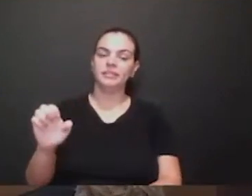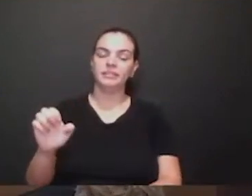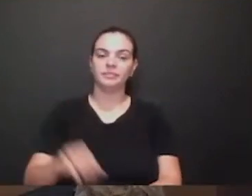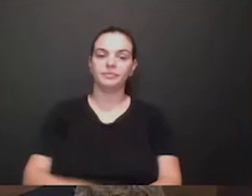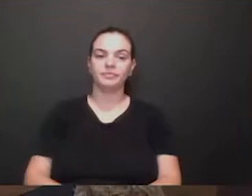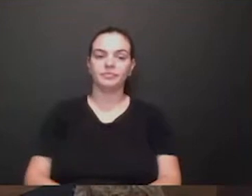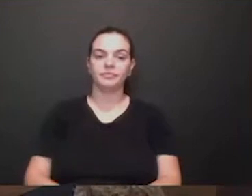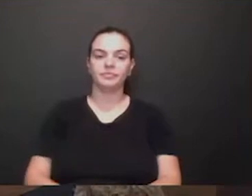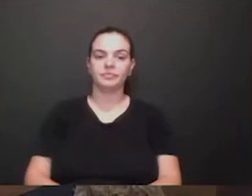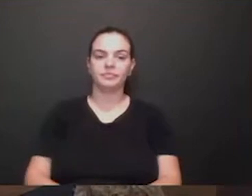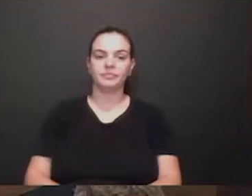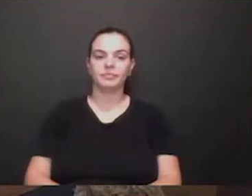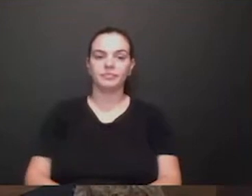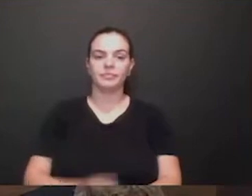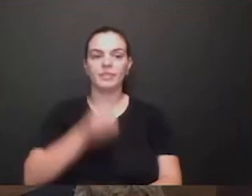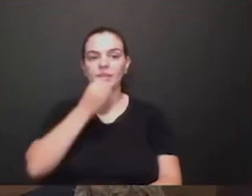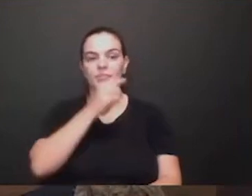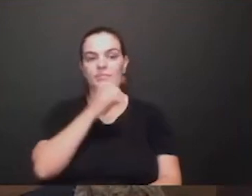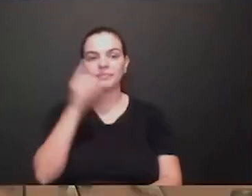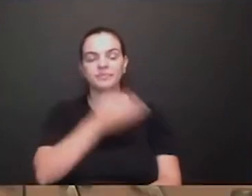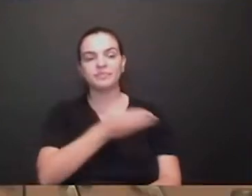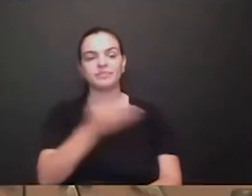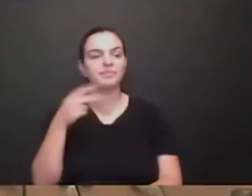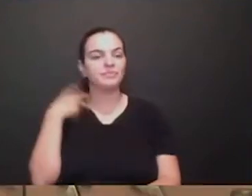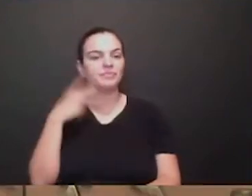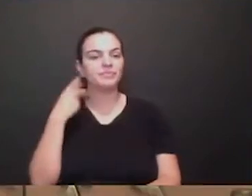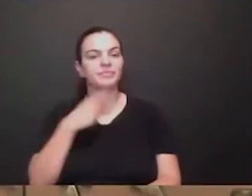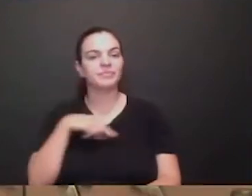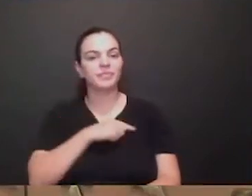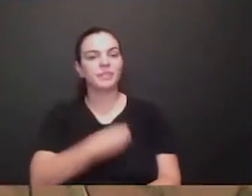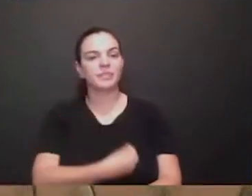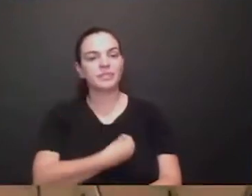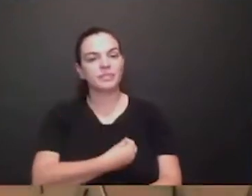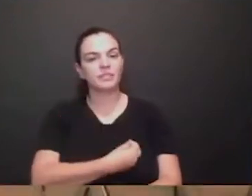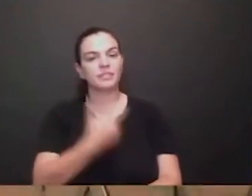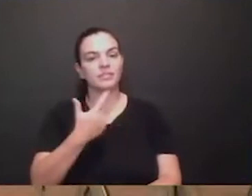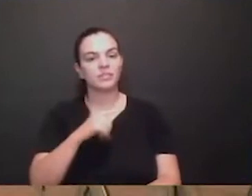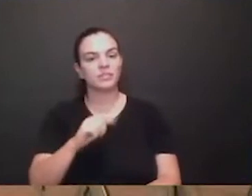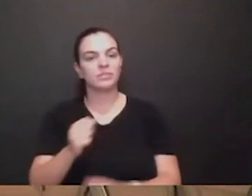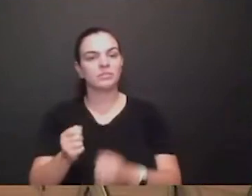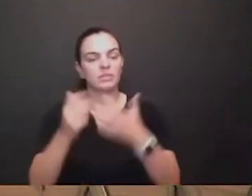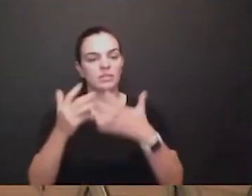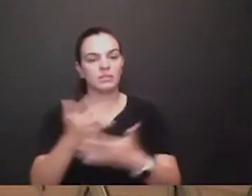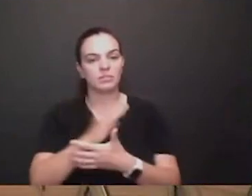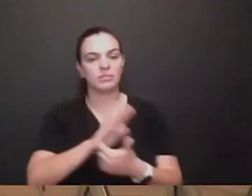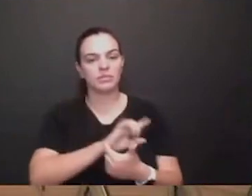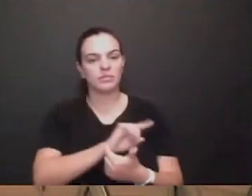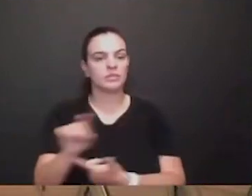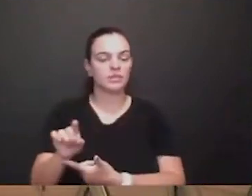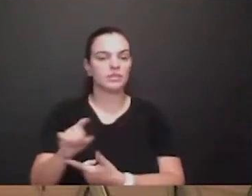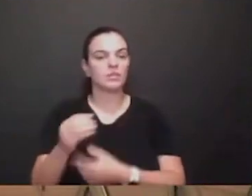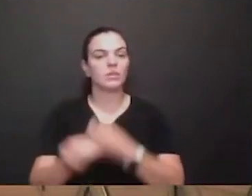vereadores. Estamos aqui mais um ano para dar um panorama de como que o PPA 2022-2025 vem